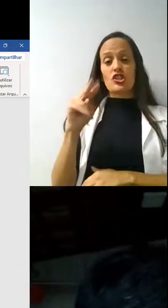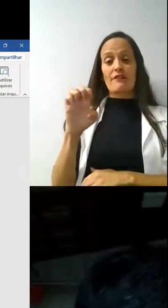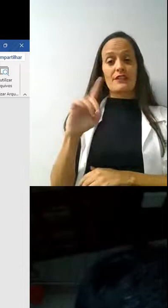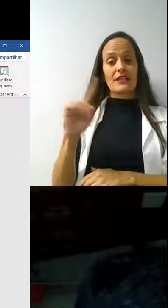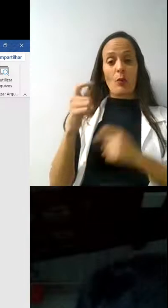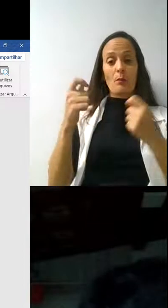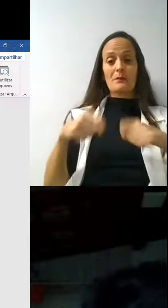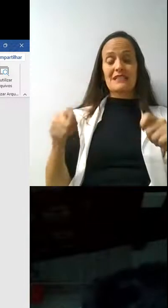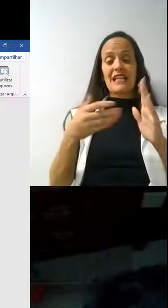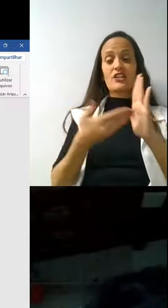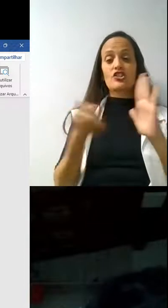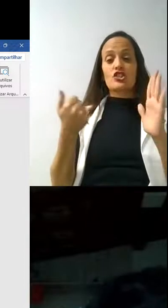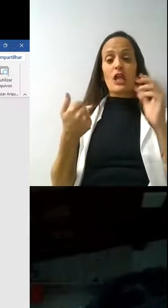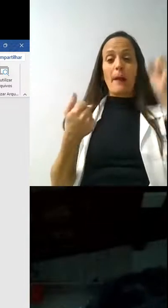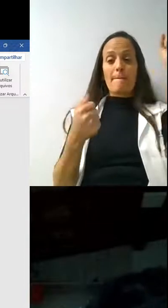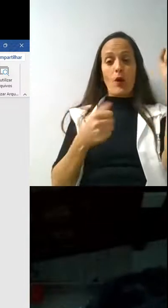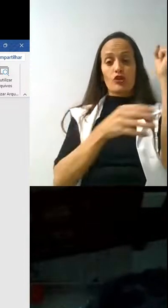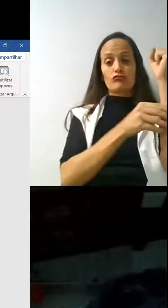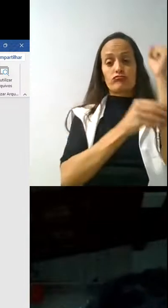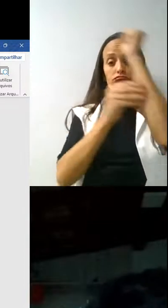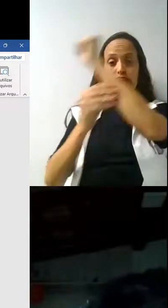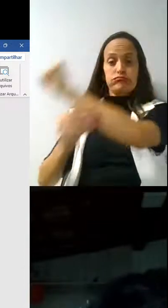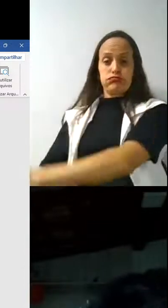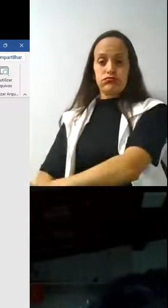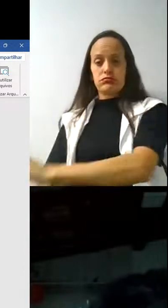ó, retirar a chave.